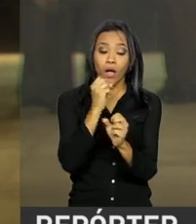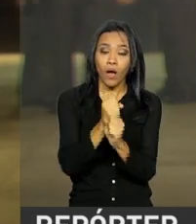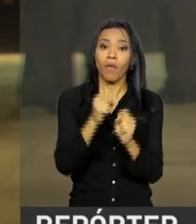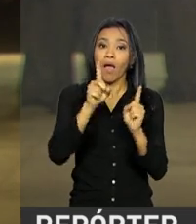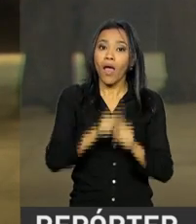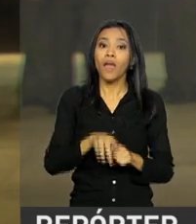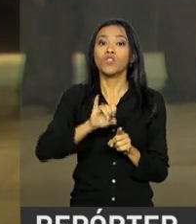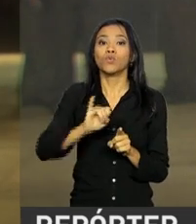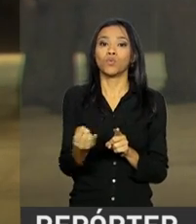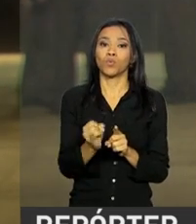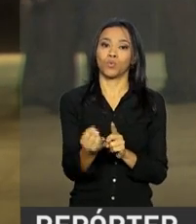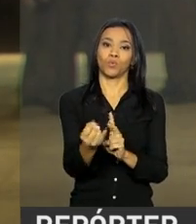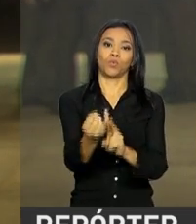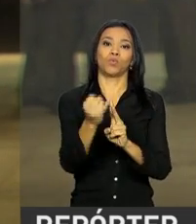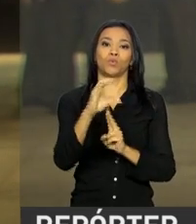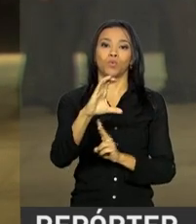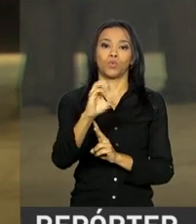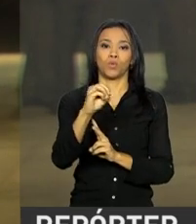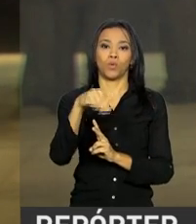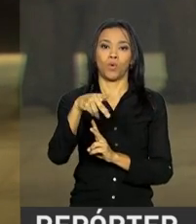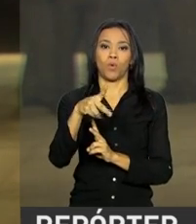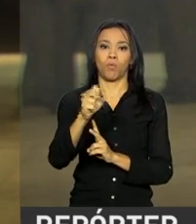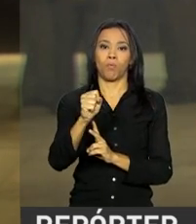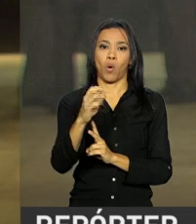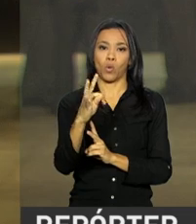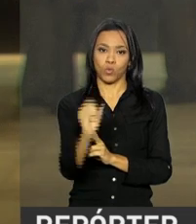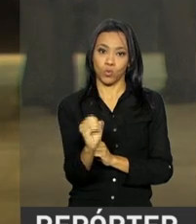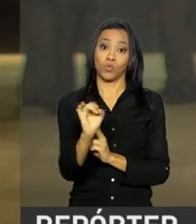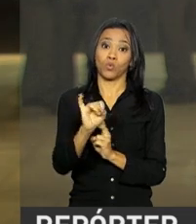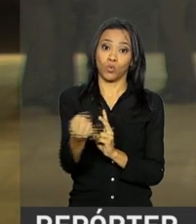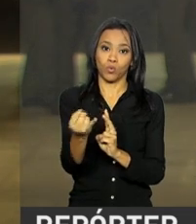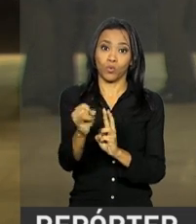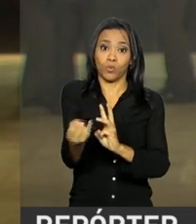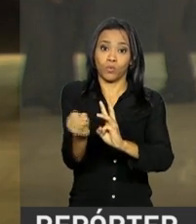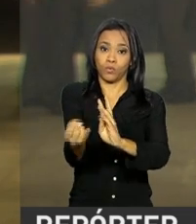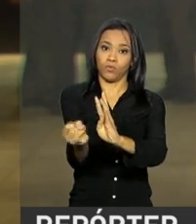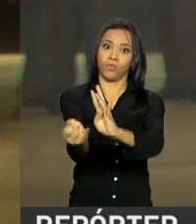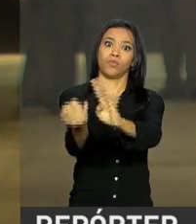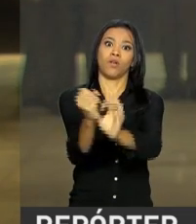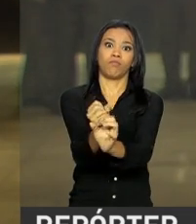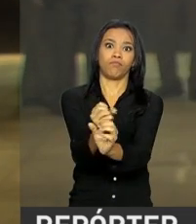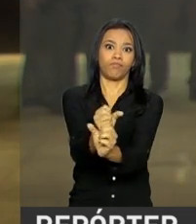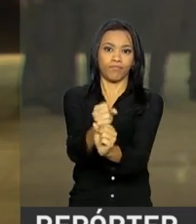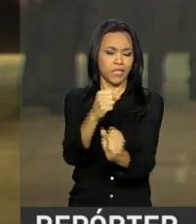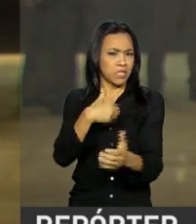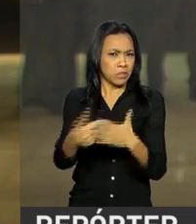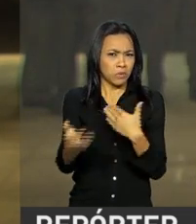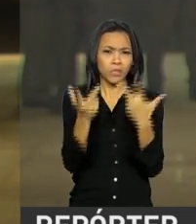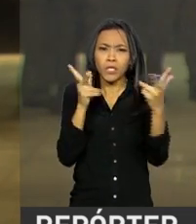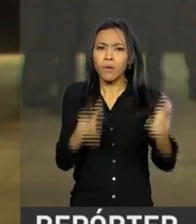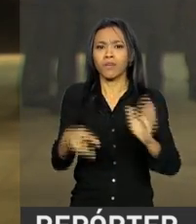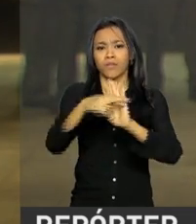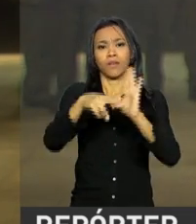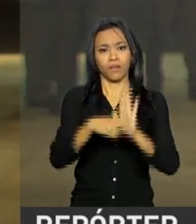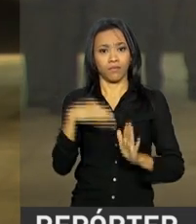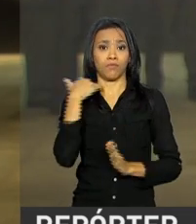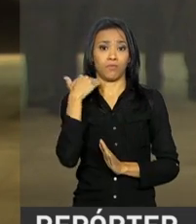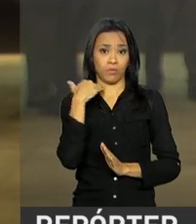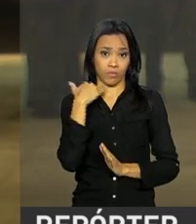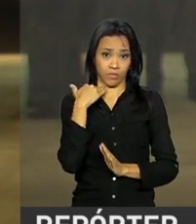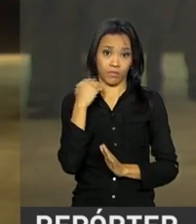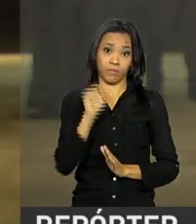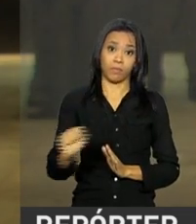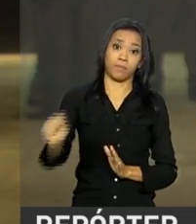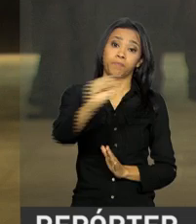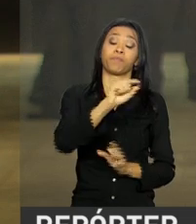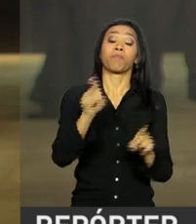de juros compostos ou seja juros sobre juros O que ocorre em qualquer operação bancária em abril deste ano